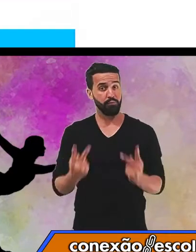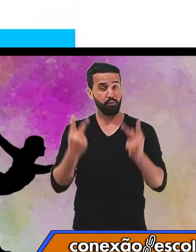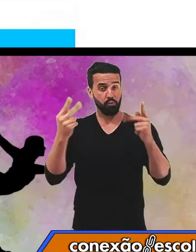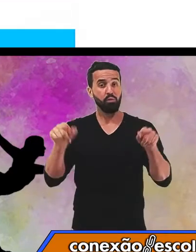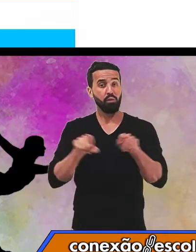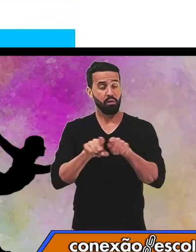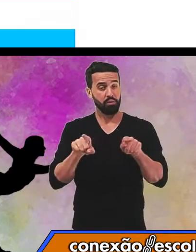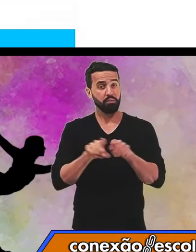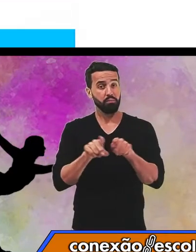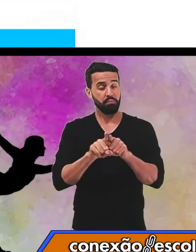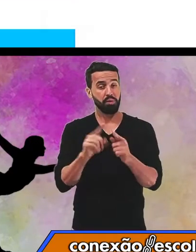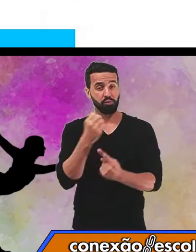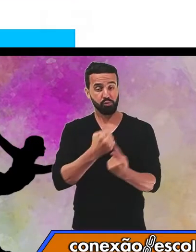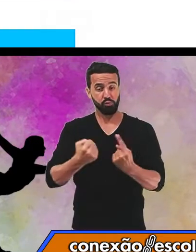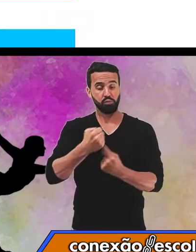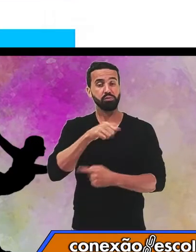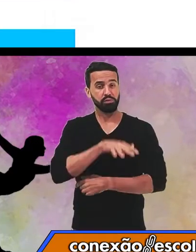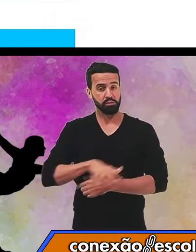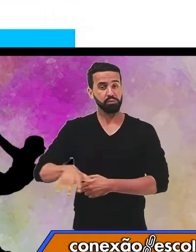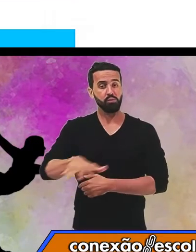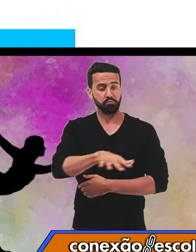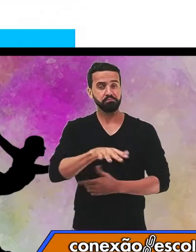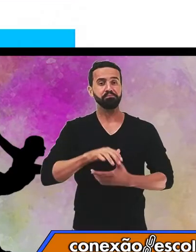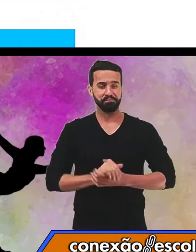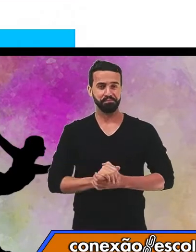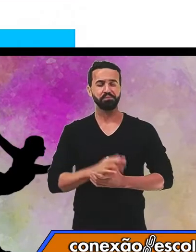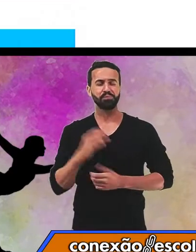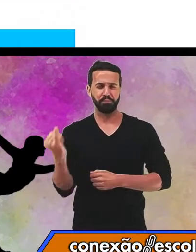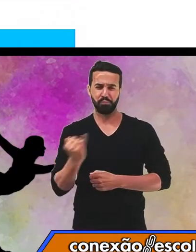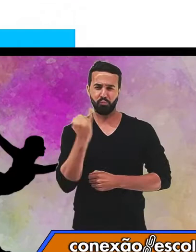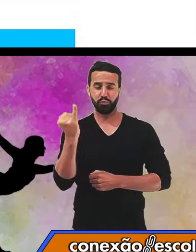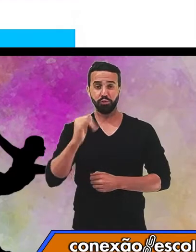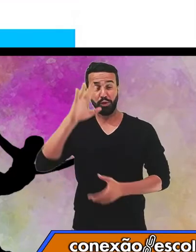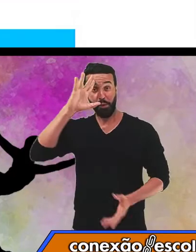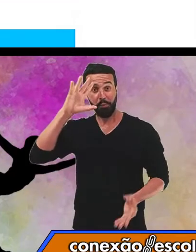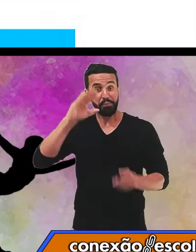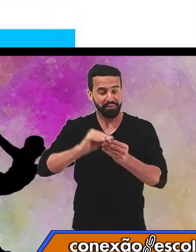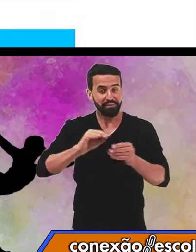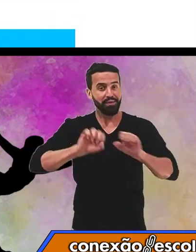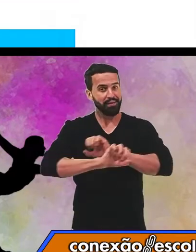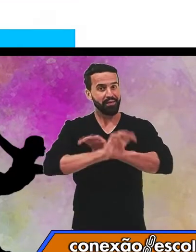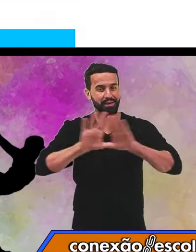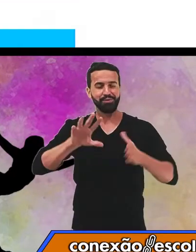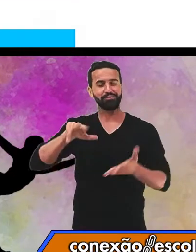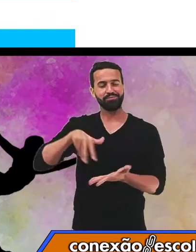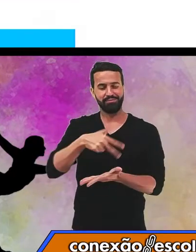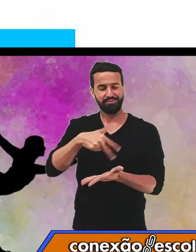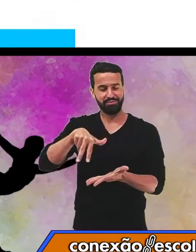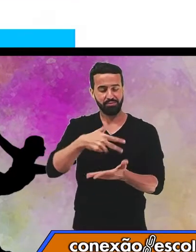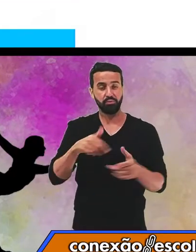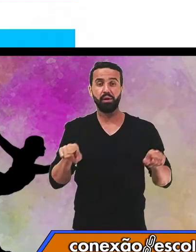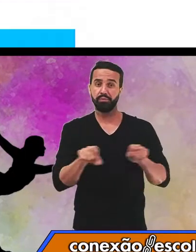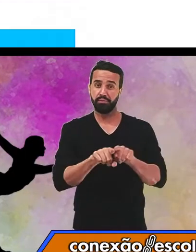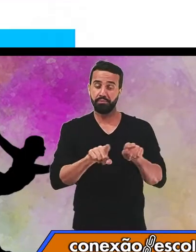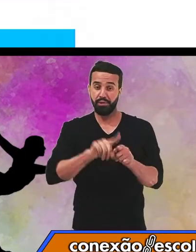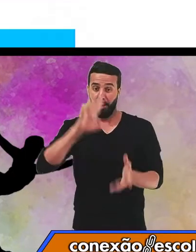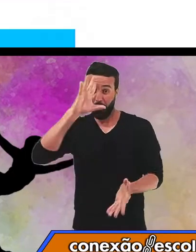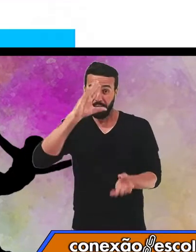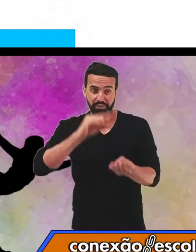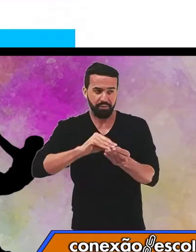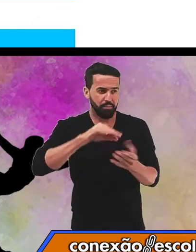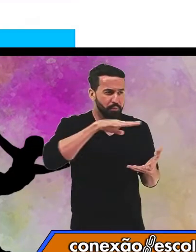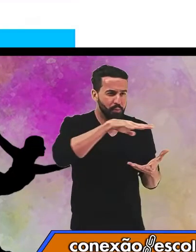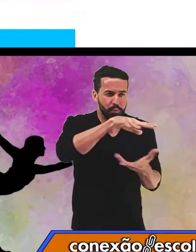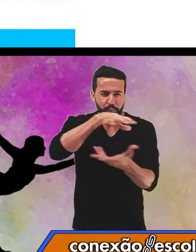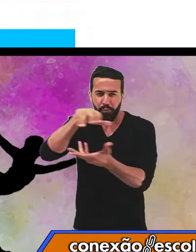sociais, o que é muito importante para compreender não só a dança, como também o mundo ao nosso